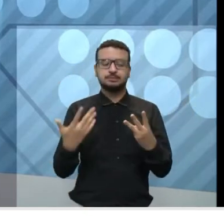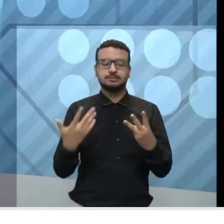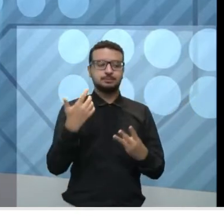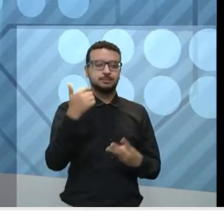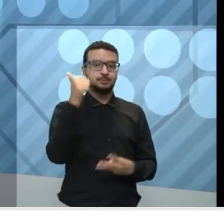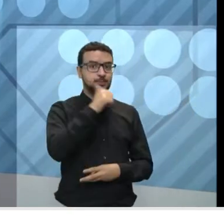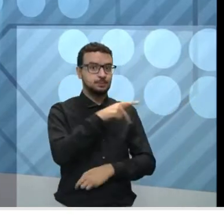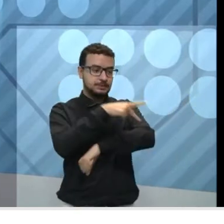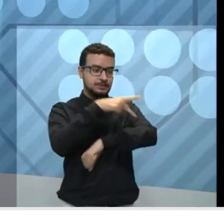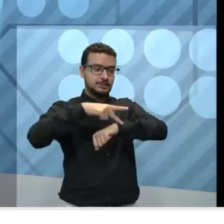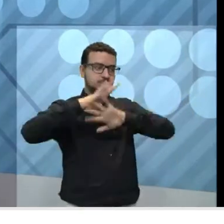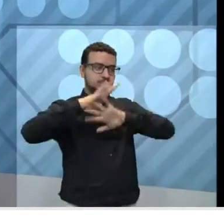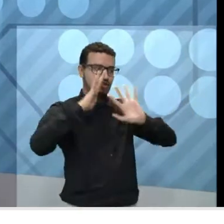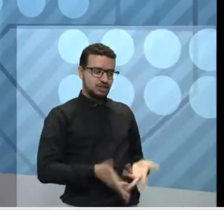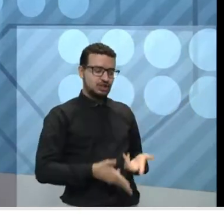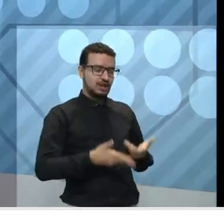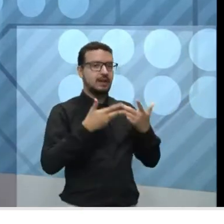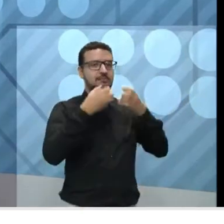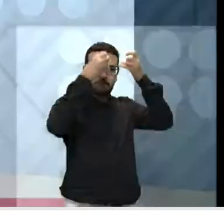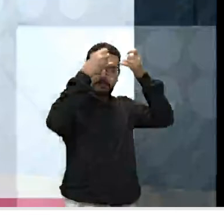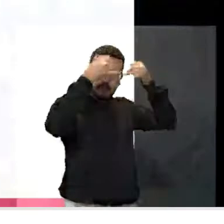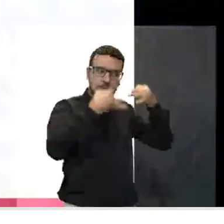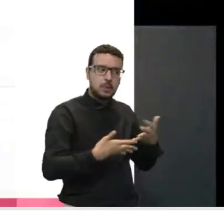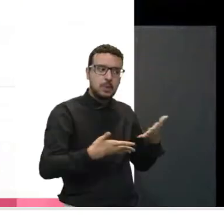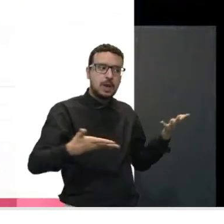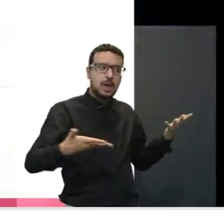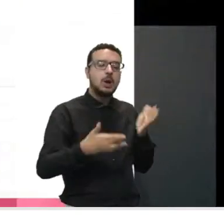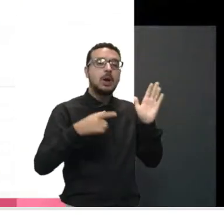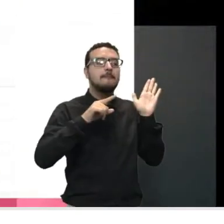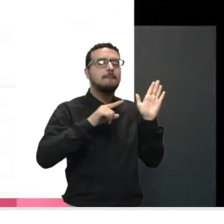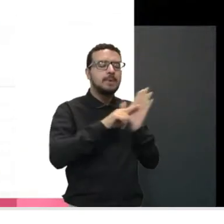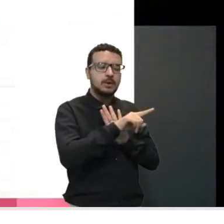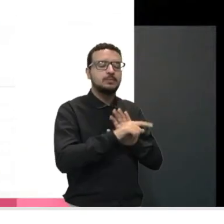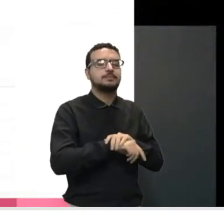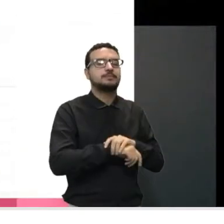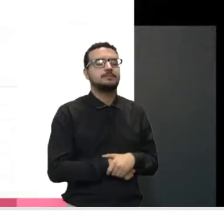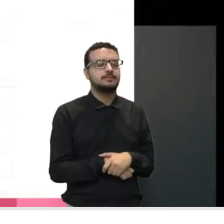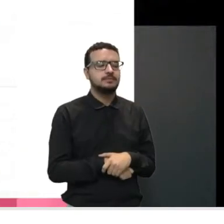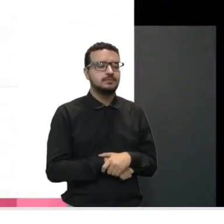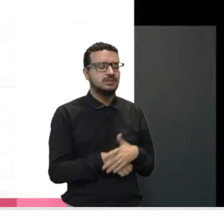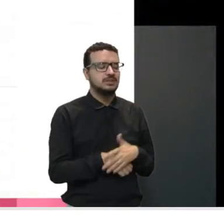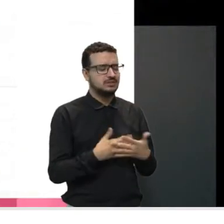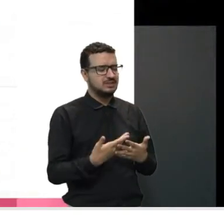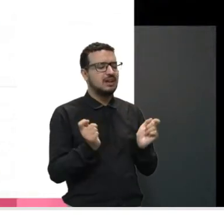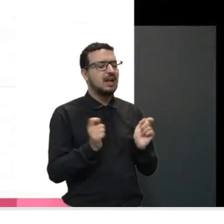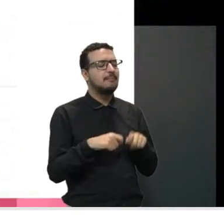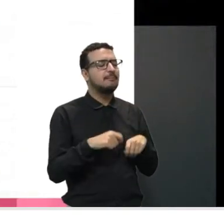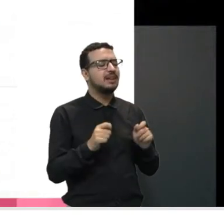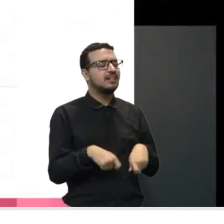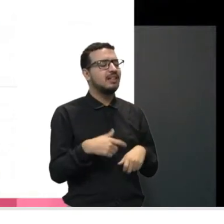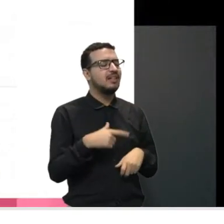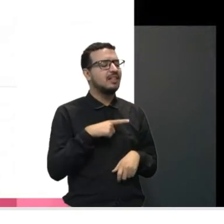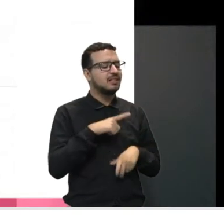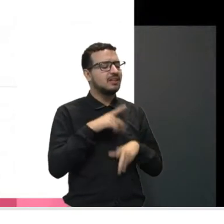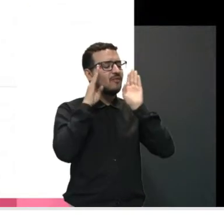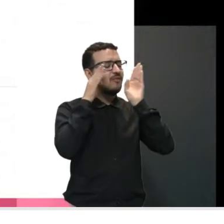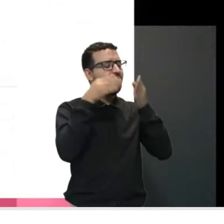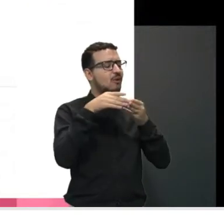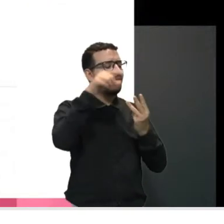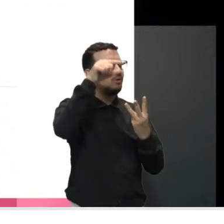no quadro eu coloco o seguinte: quais habilidades ou competências são focalizadas nessas instituições? Quais as